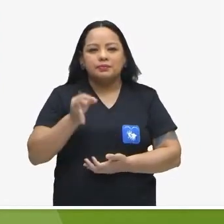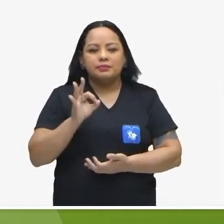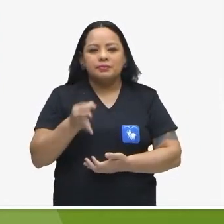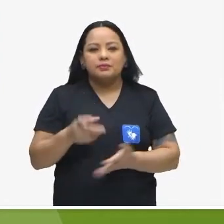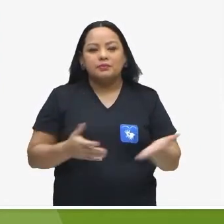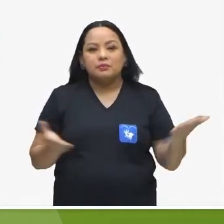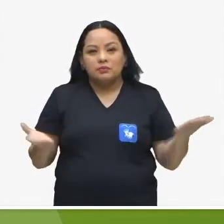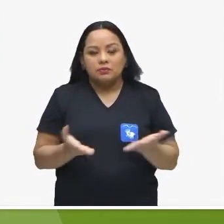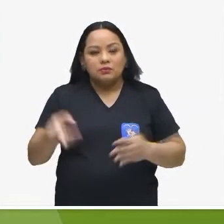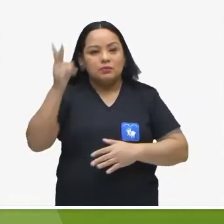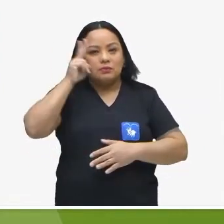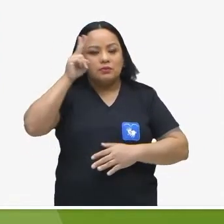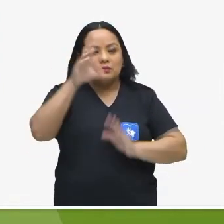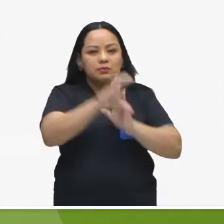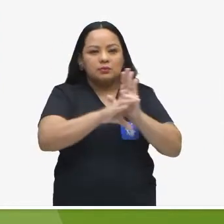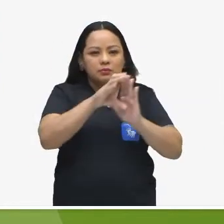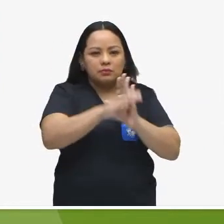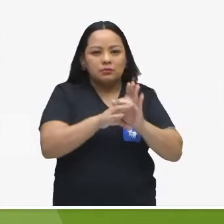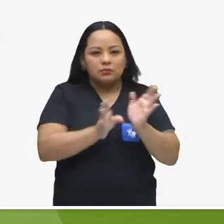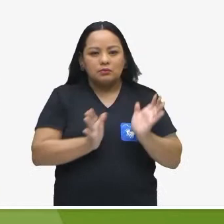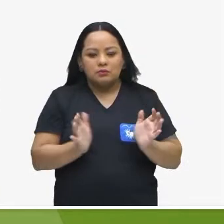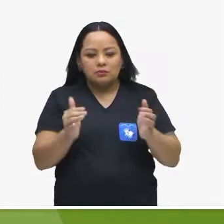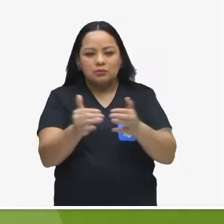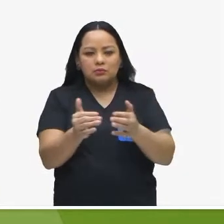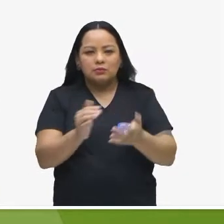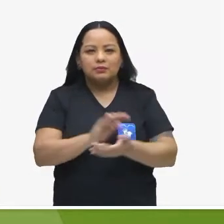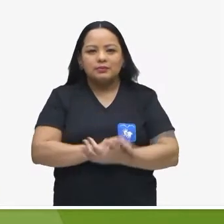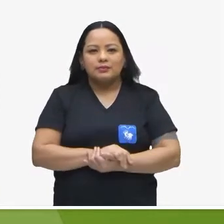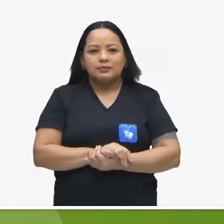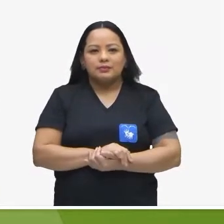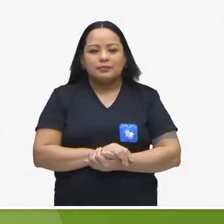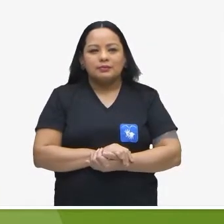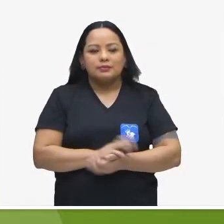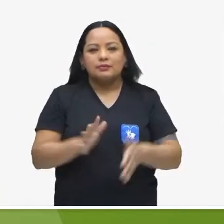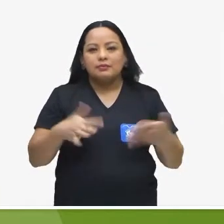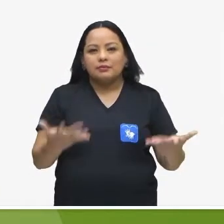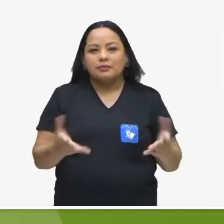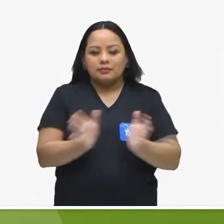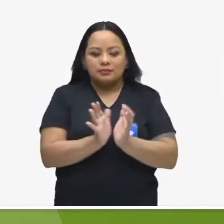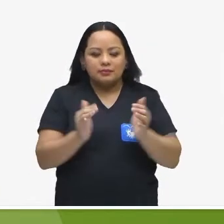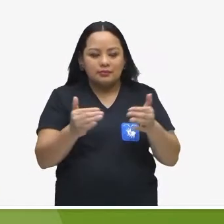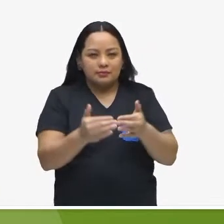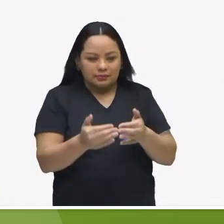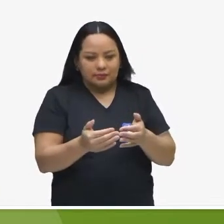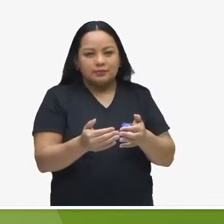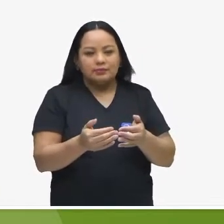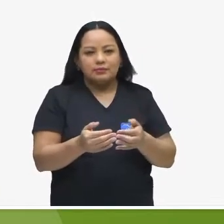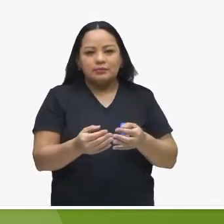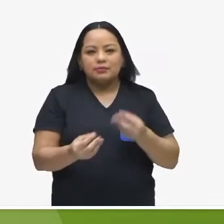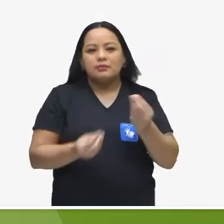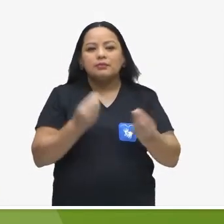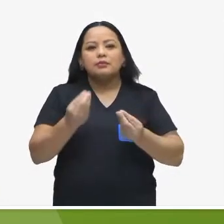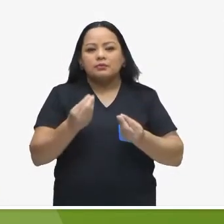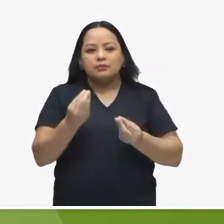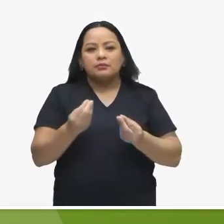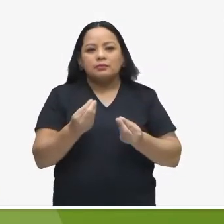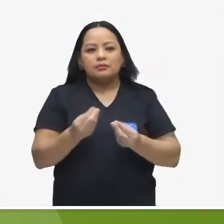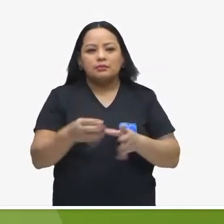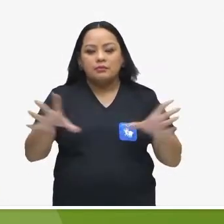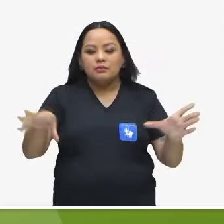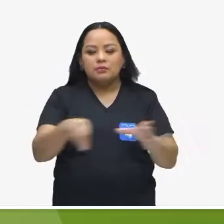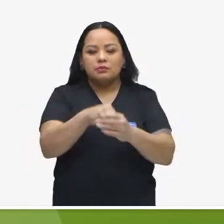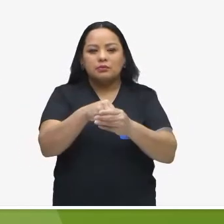vamos relembrar o conceito de comunidade, né? Então, a comunidade é quando já vão